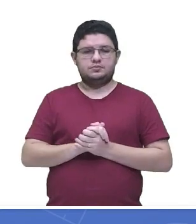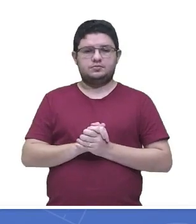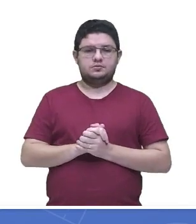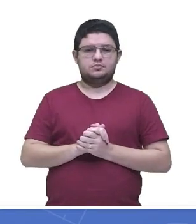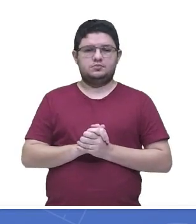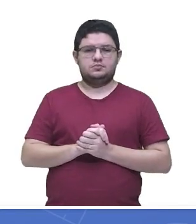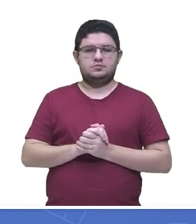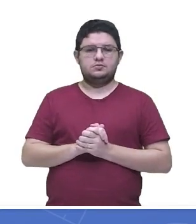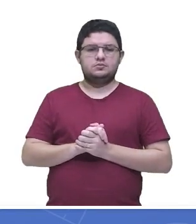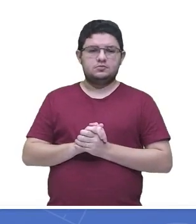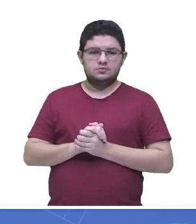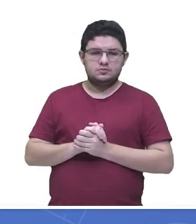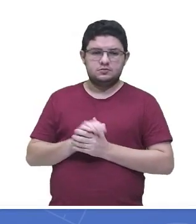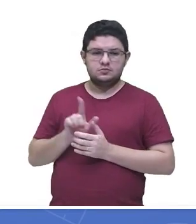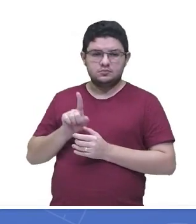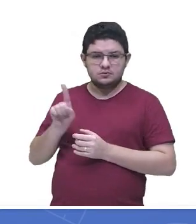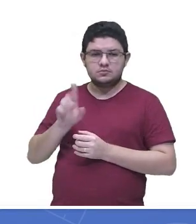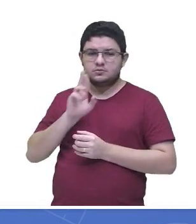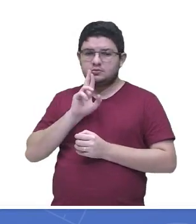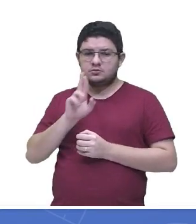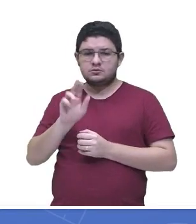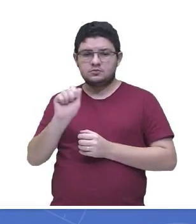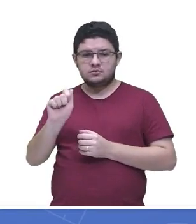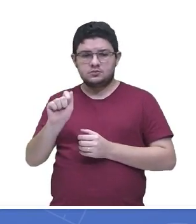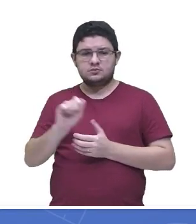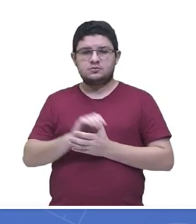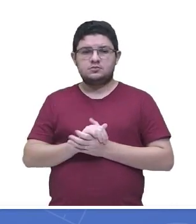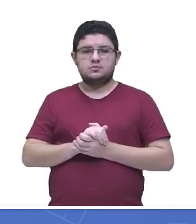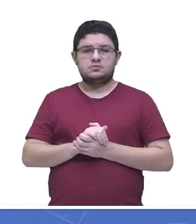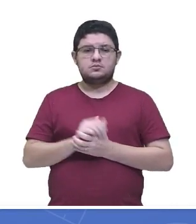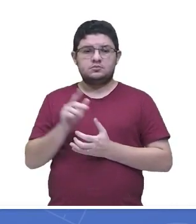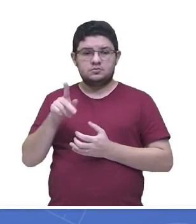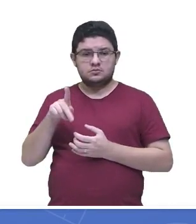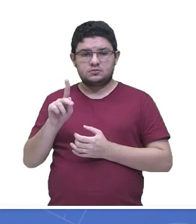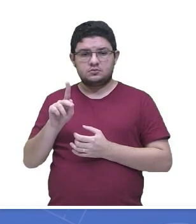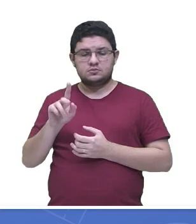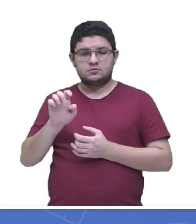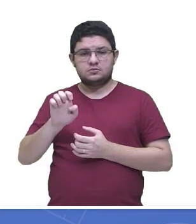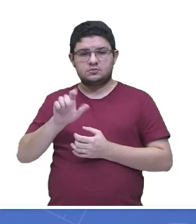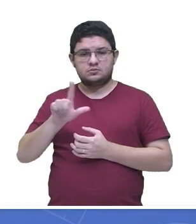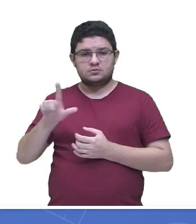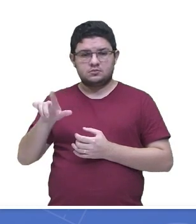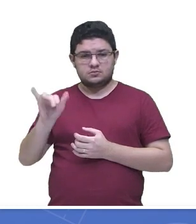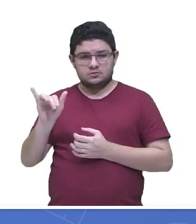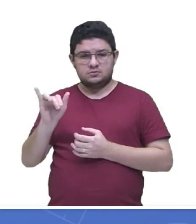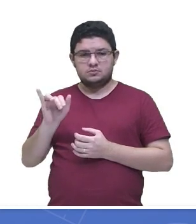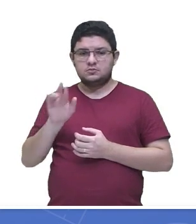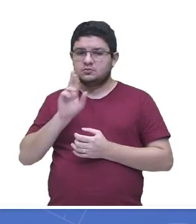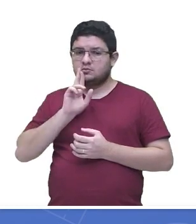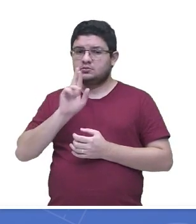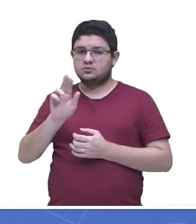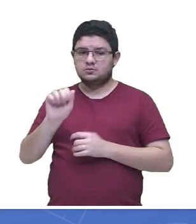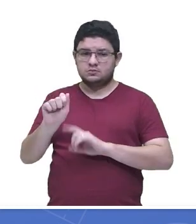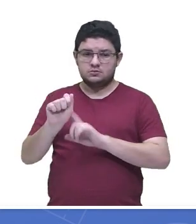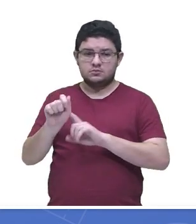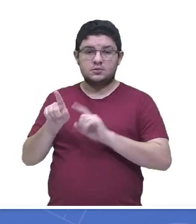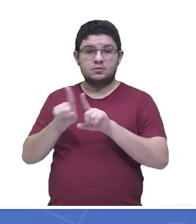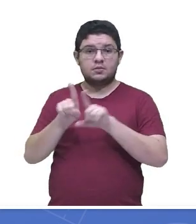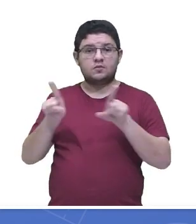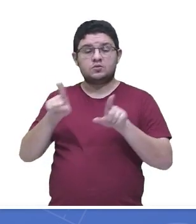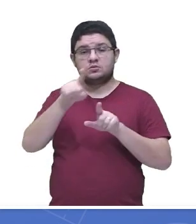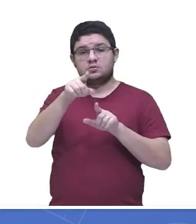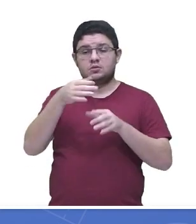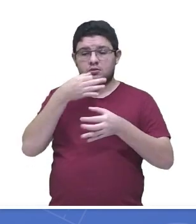aqui letra A também. Comentem aqui comigo a forma negativa, como é que fica na forma negativa